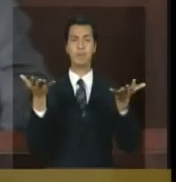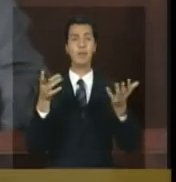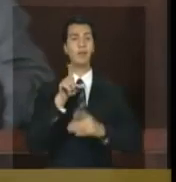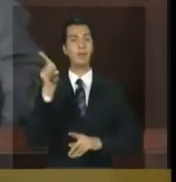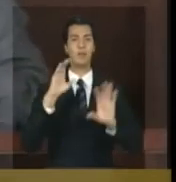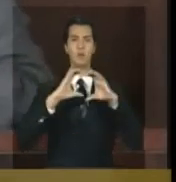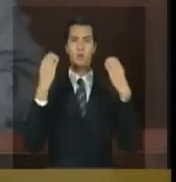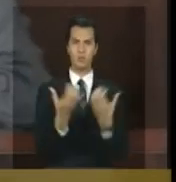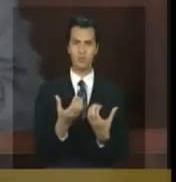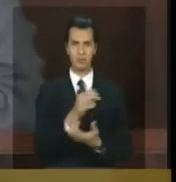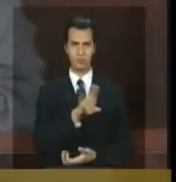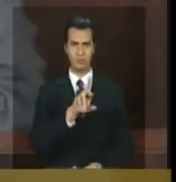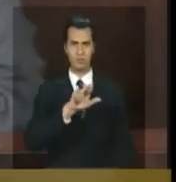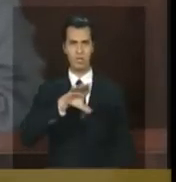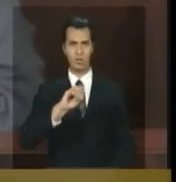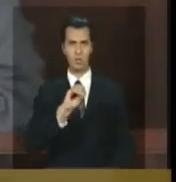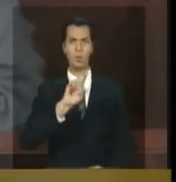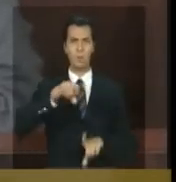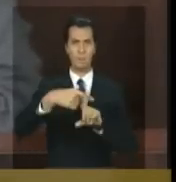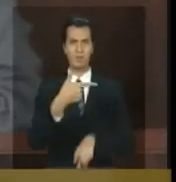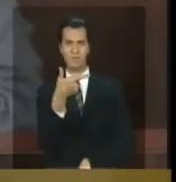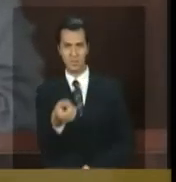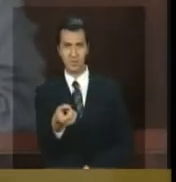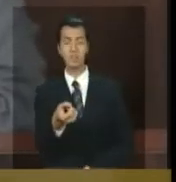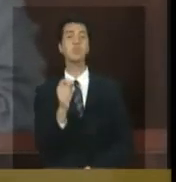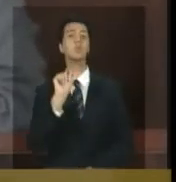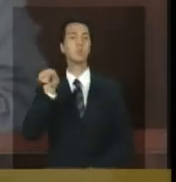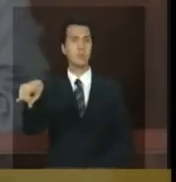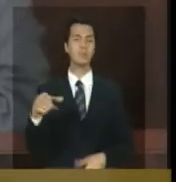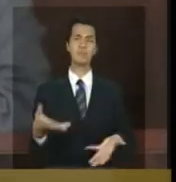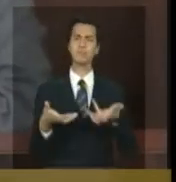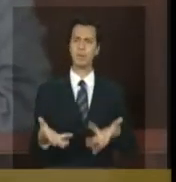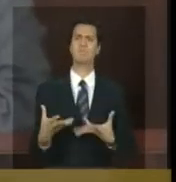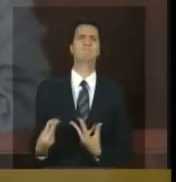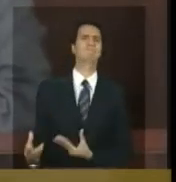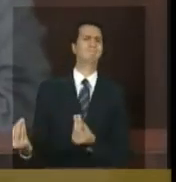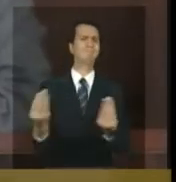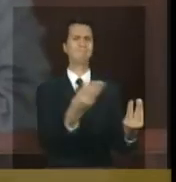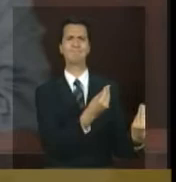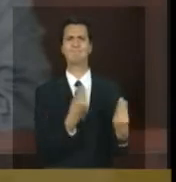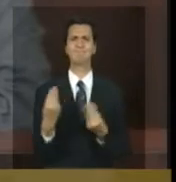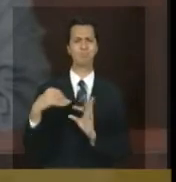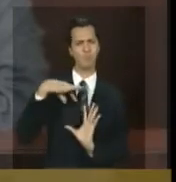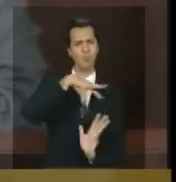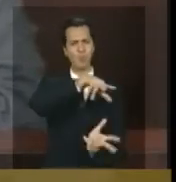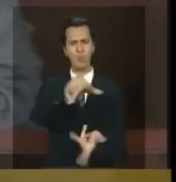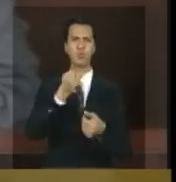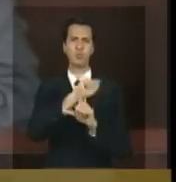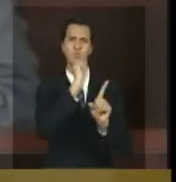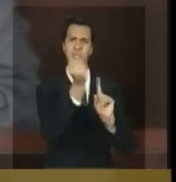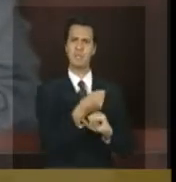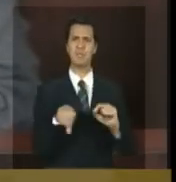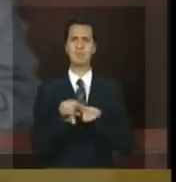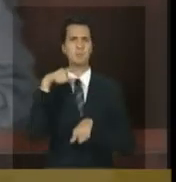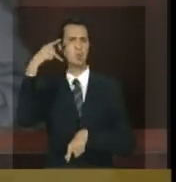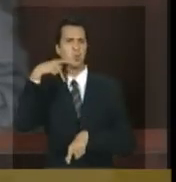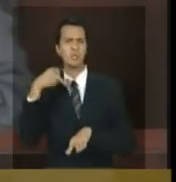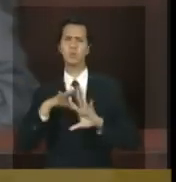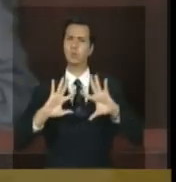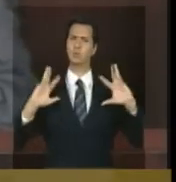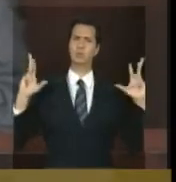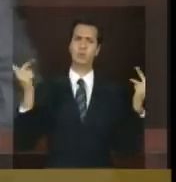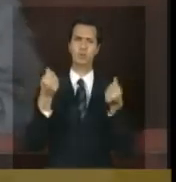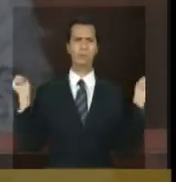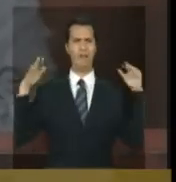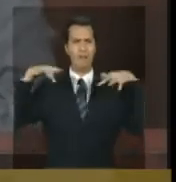da Rio+20 é uma mobilização intensa, grande, de todos os segmentos do planeta para discutir aquilo que este